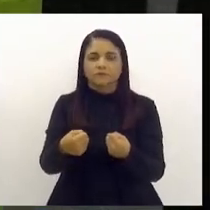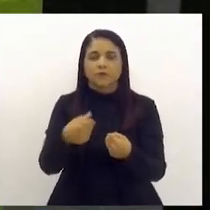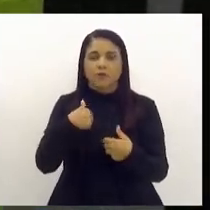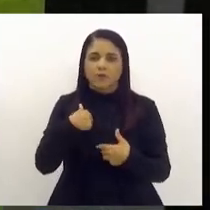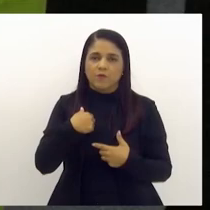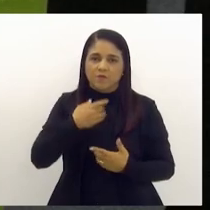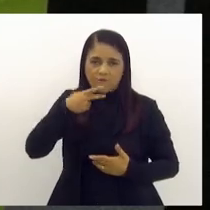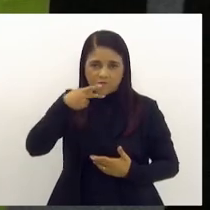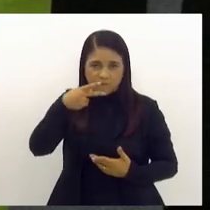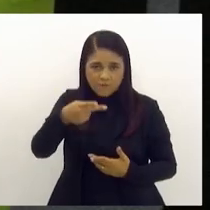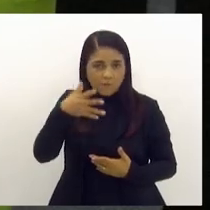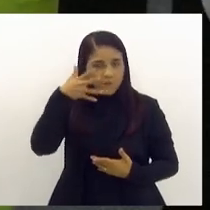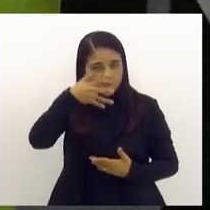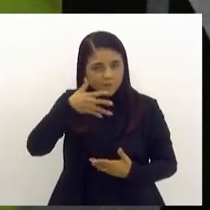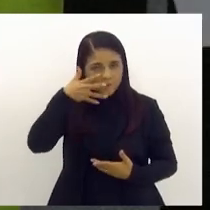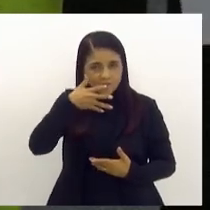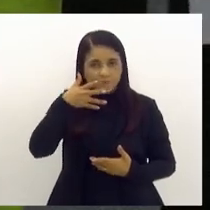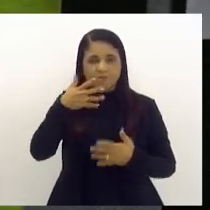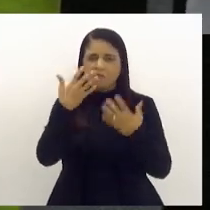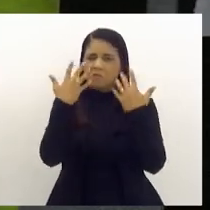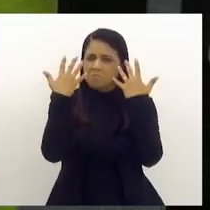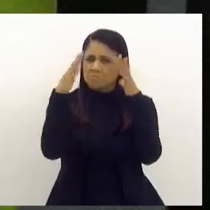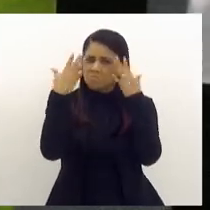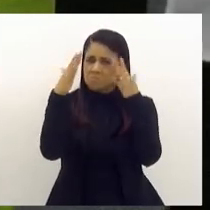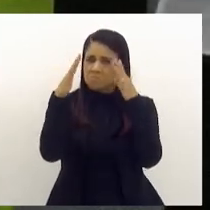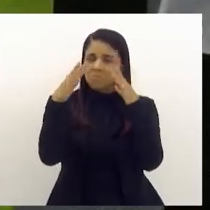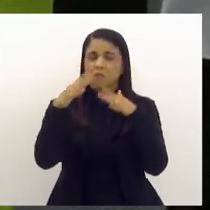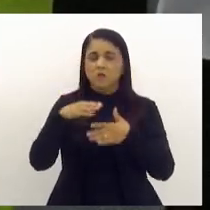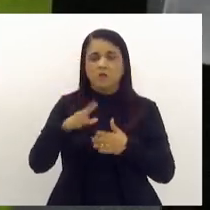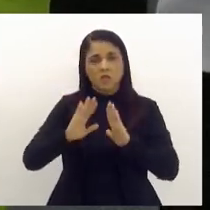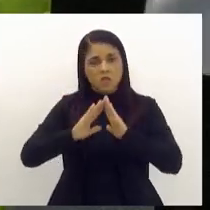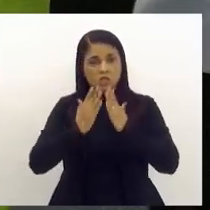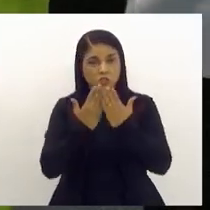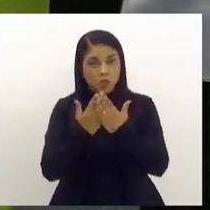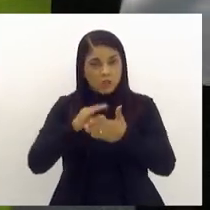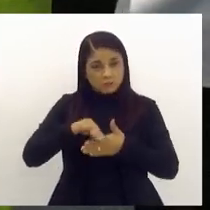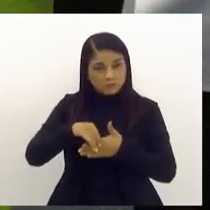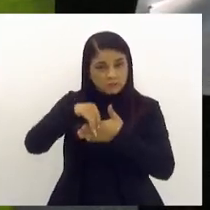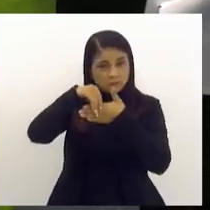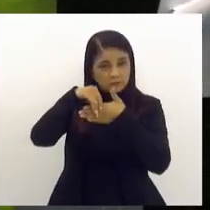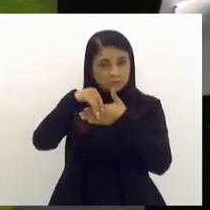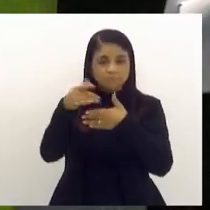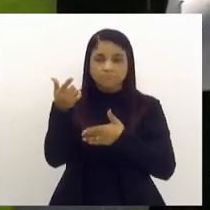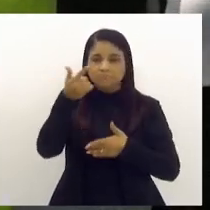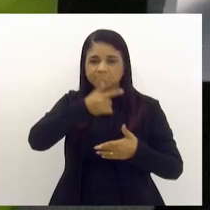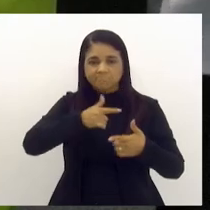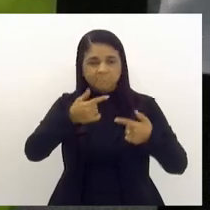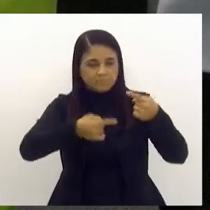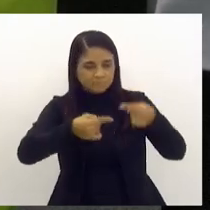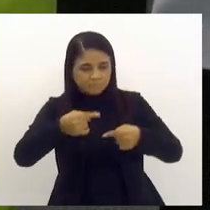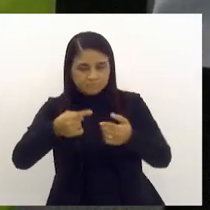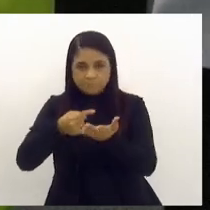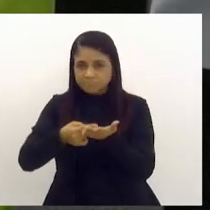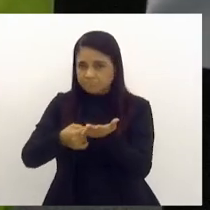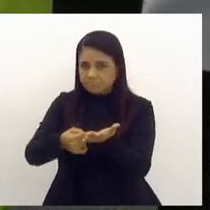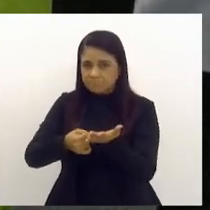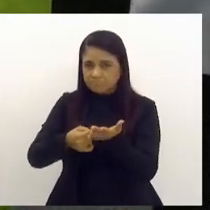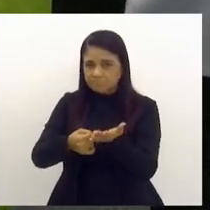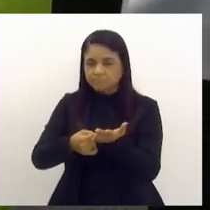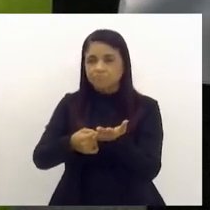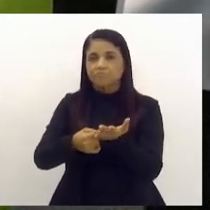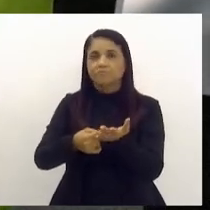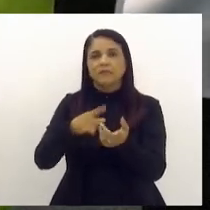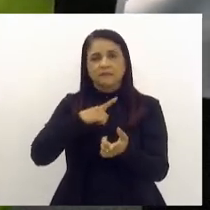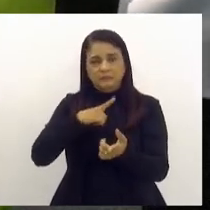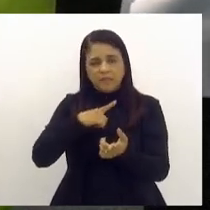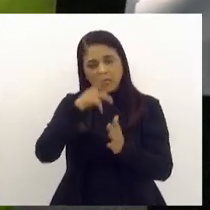manifestar também parabéns aos esforços do Colégio de Líderes, que construíram o acordo possível. Embora haja